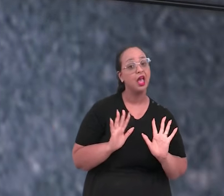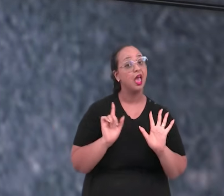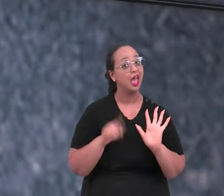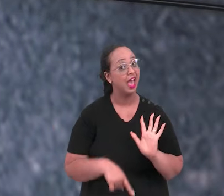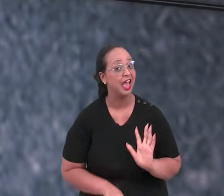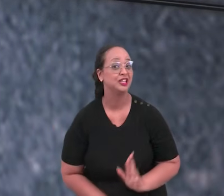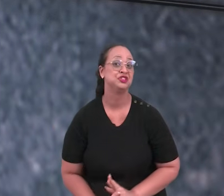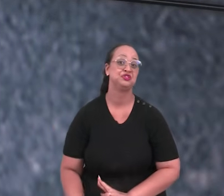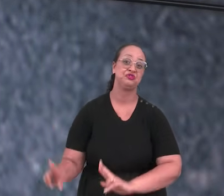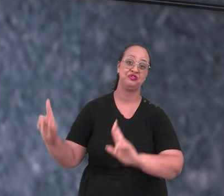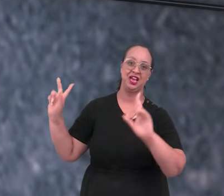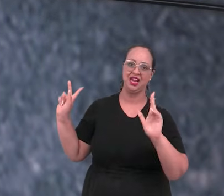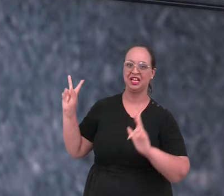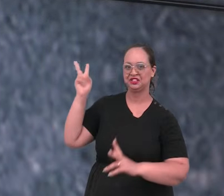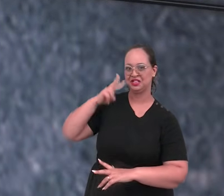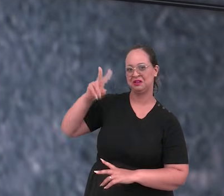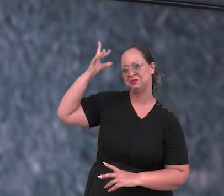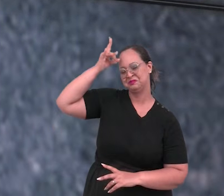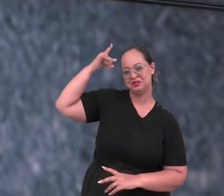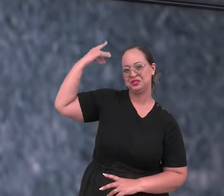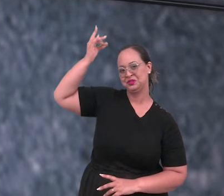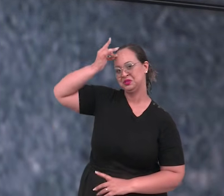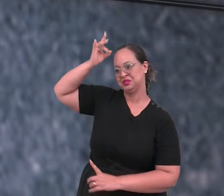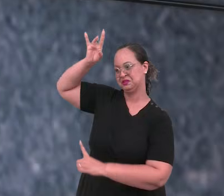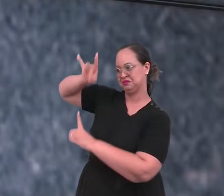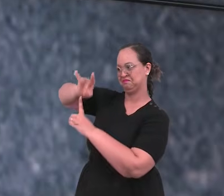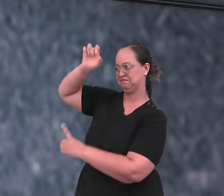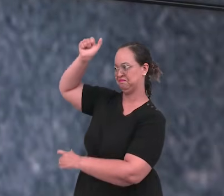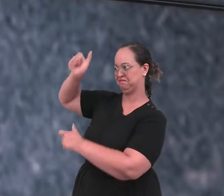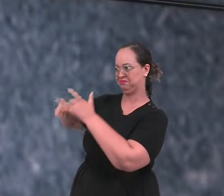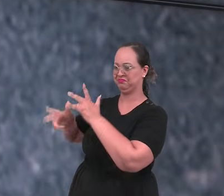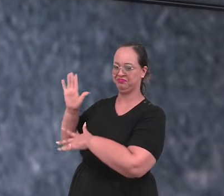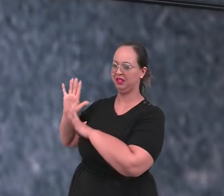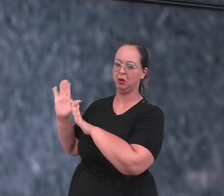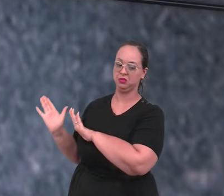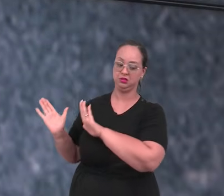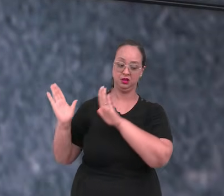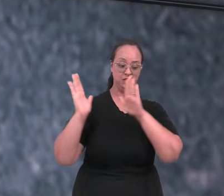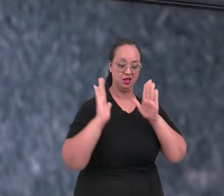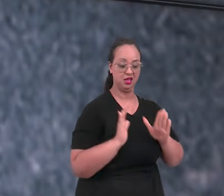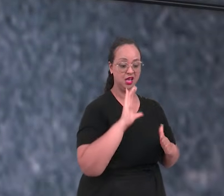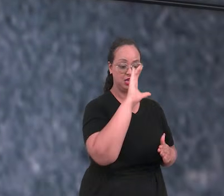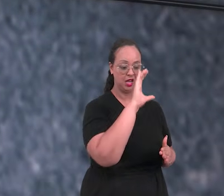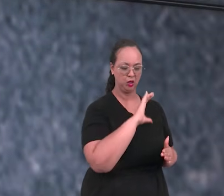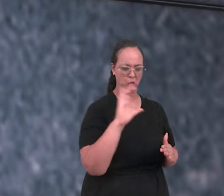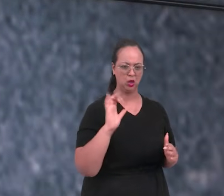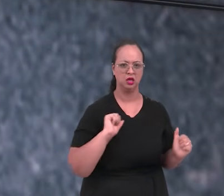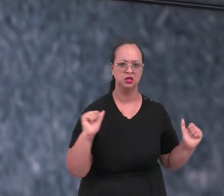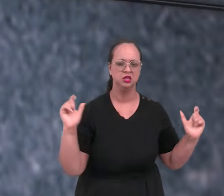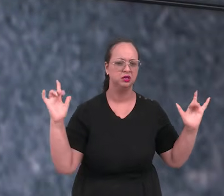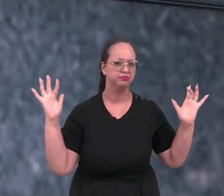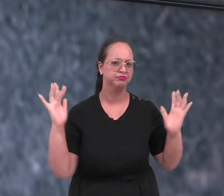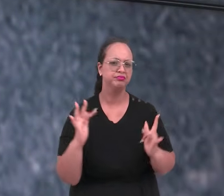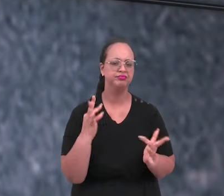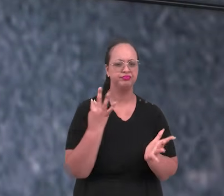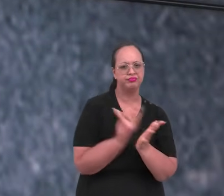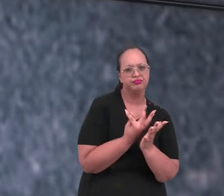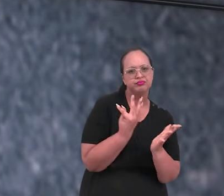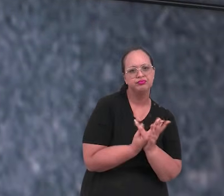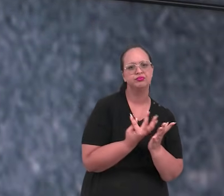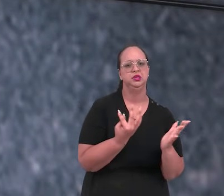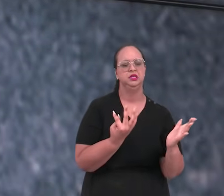Santo determinou como as coisas deveriam ser resolvidas. Ali a cúpula da igreja se reuniu, teólogos,